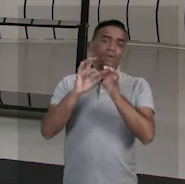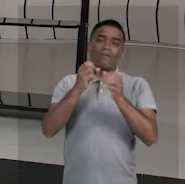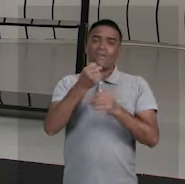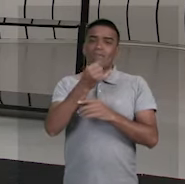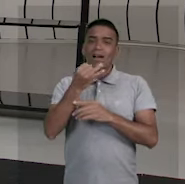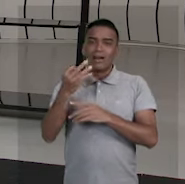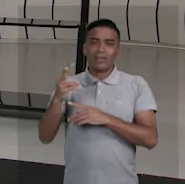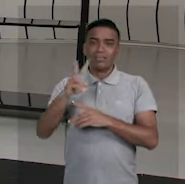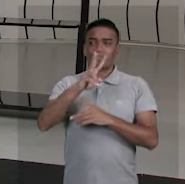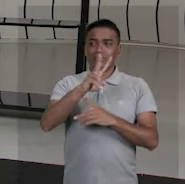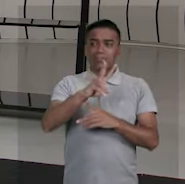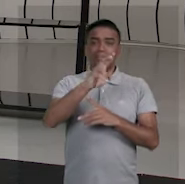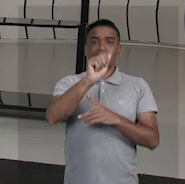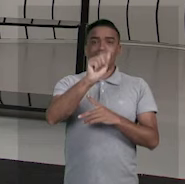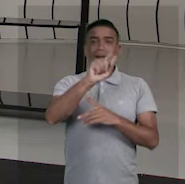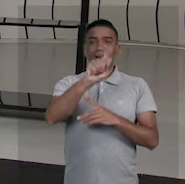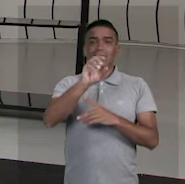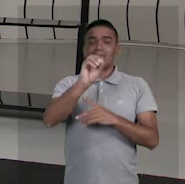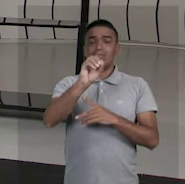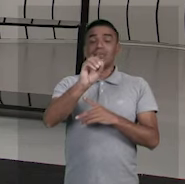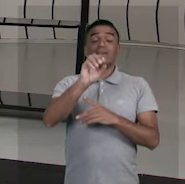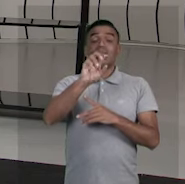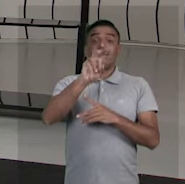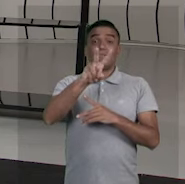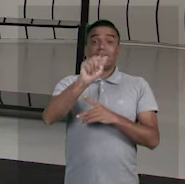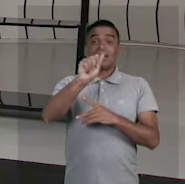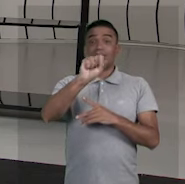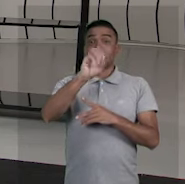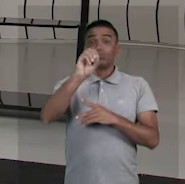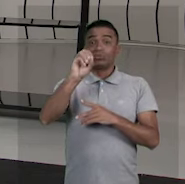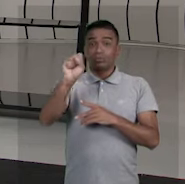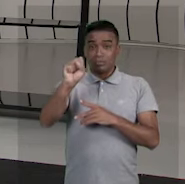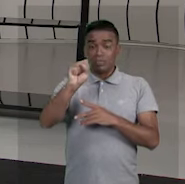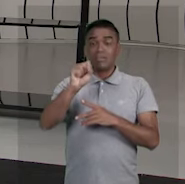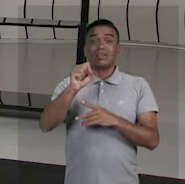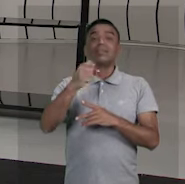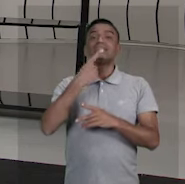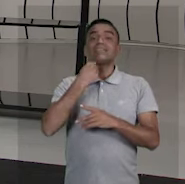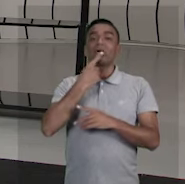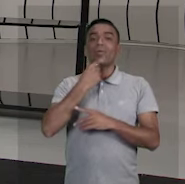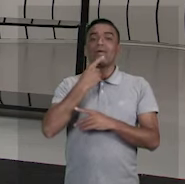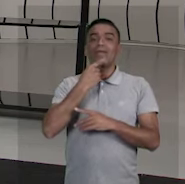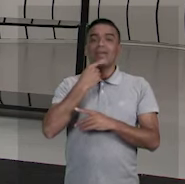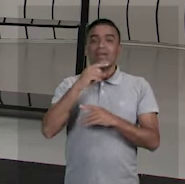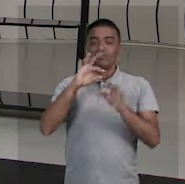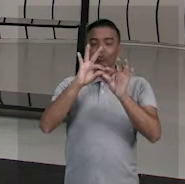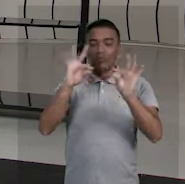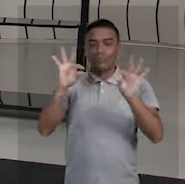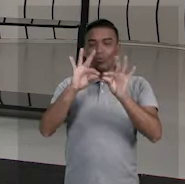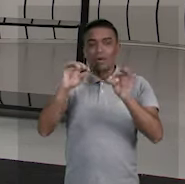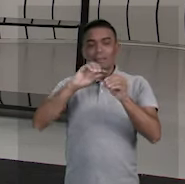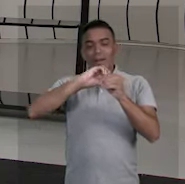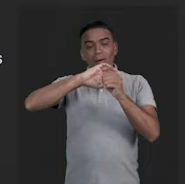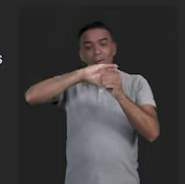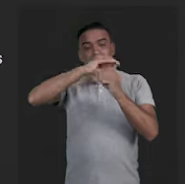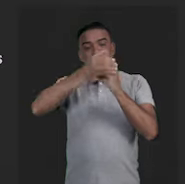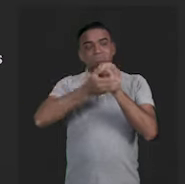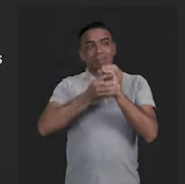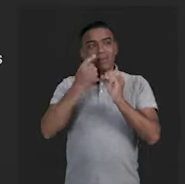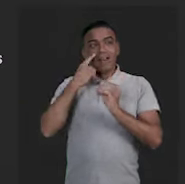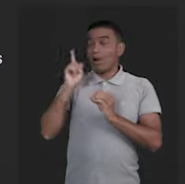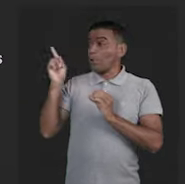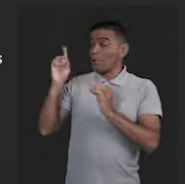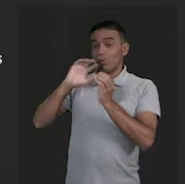vasos sanguíneos que estão ali juntinhos, como se fosse um novelo de lã formado